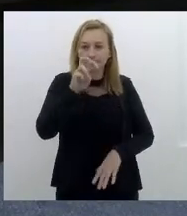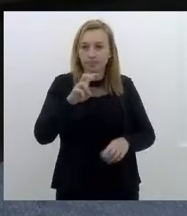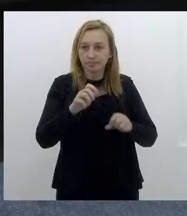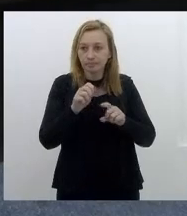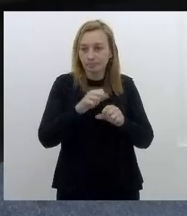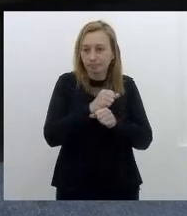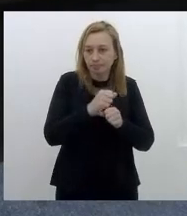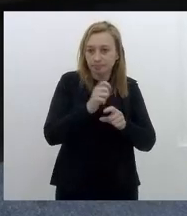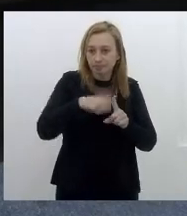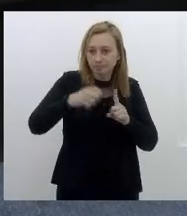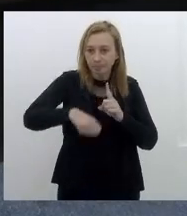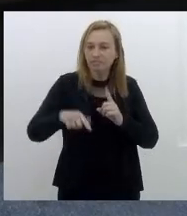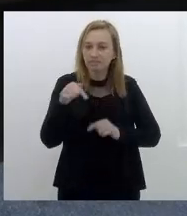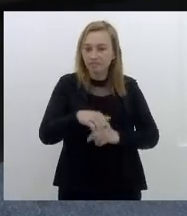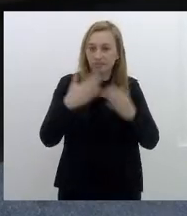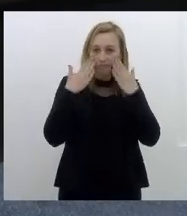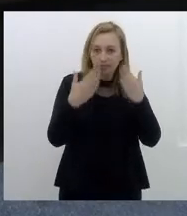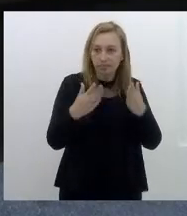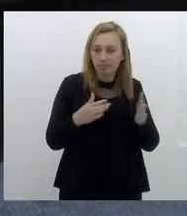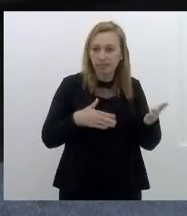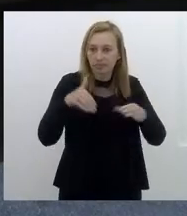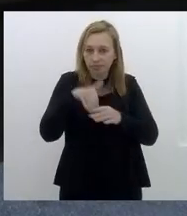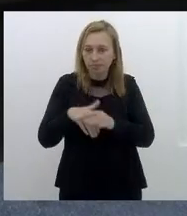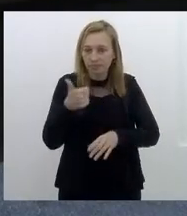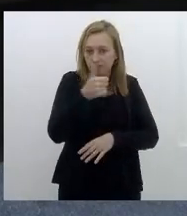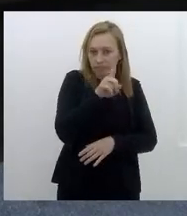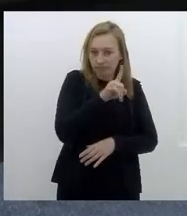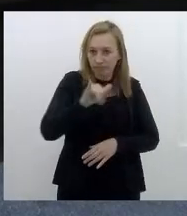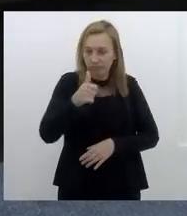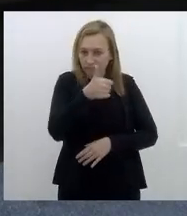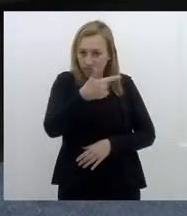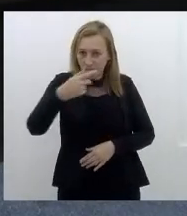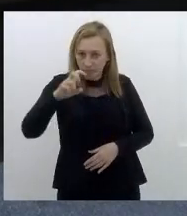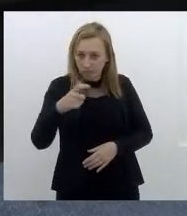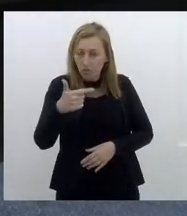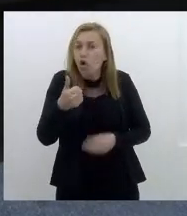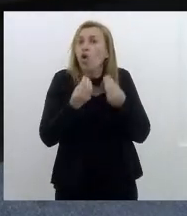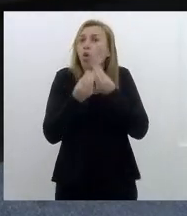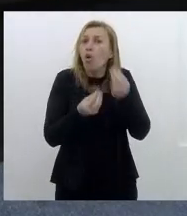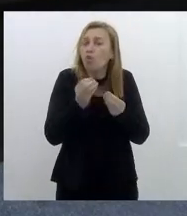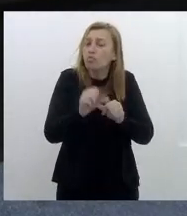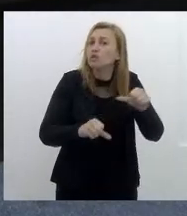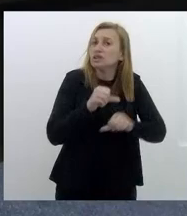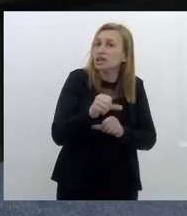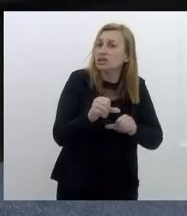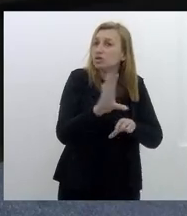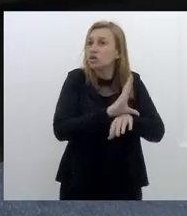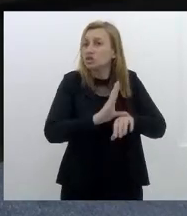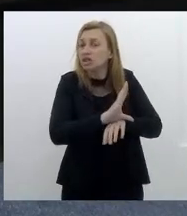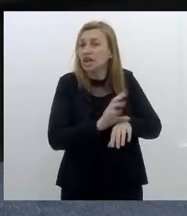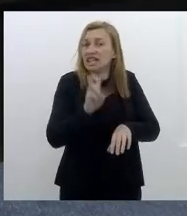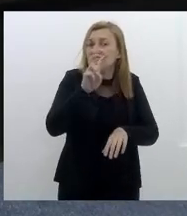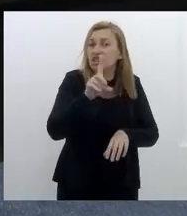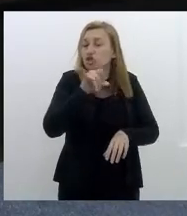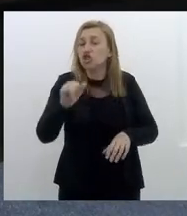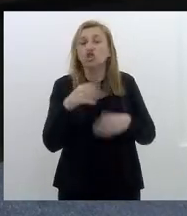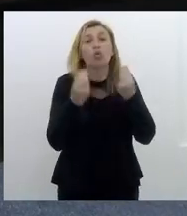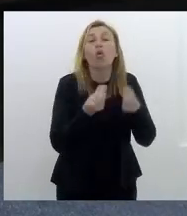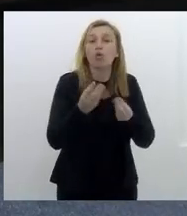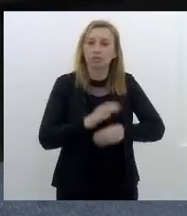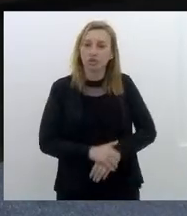meses aqui que apresentar de quer botar dia 21 Como assim como podemos fazer uma mudança constitucional que em 5 dias